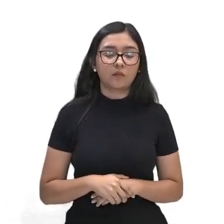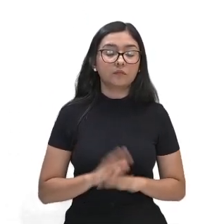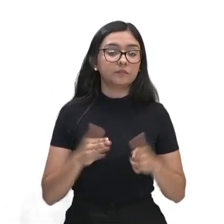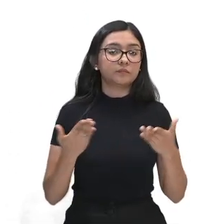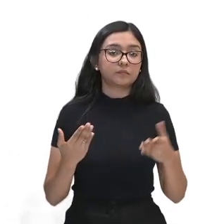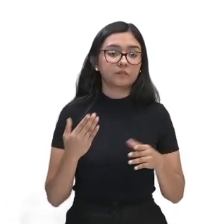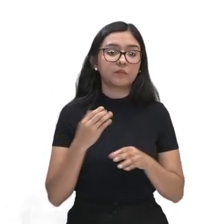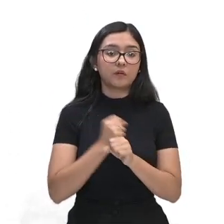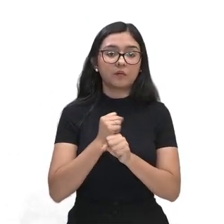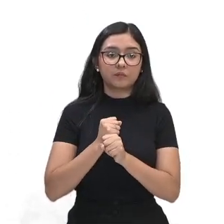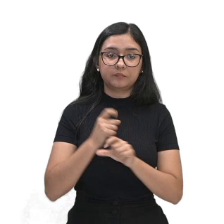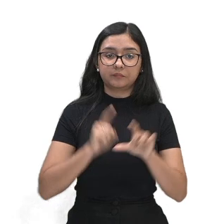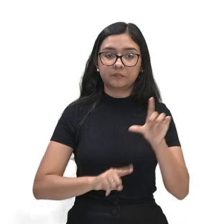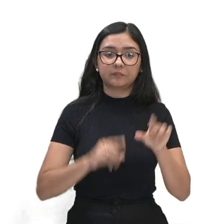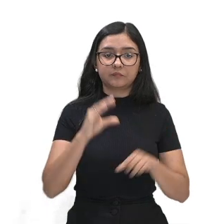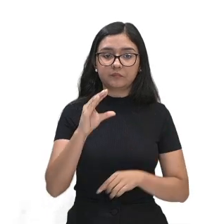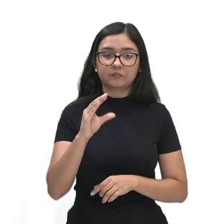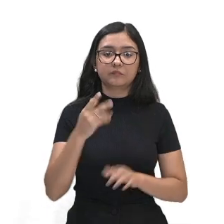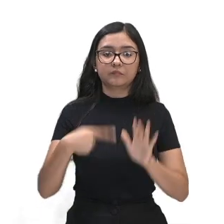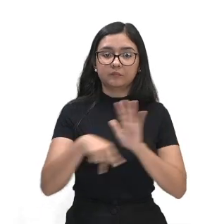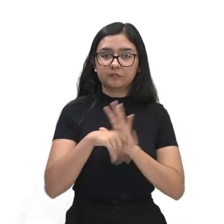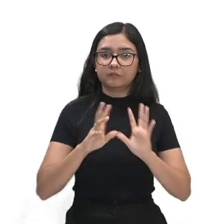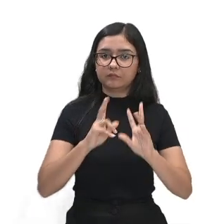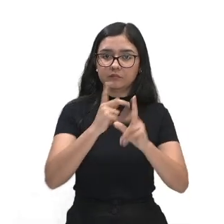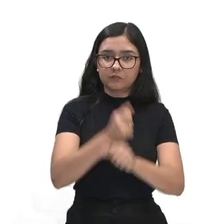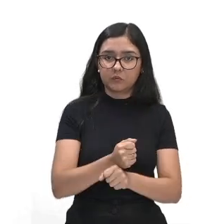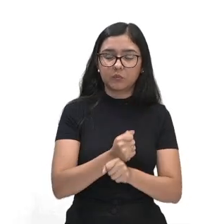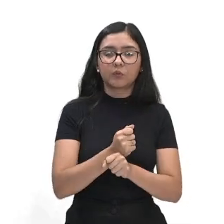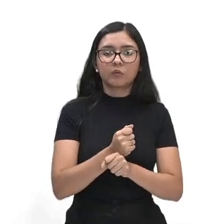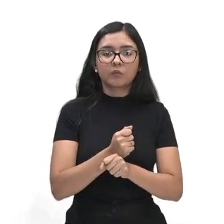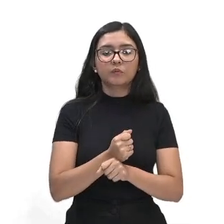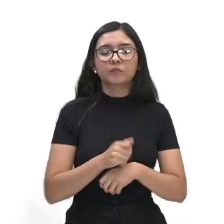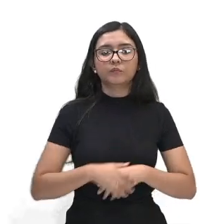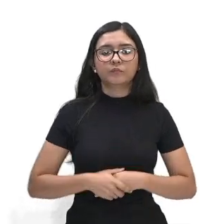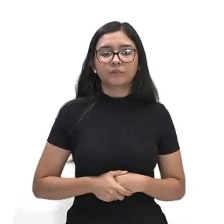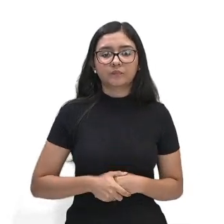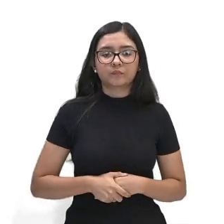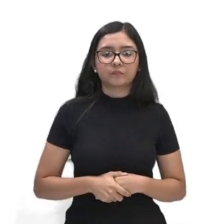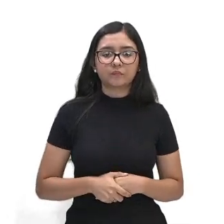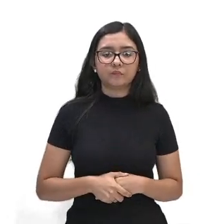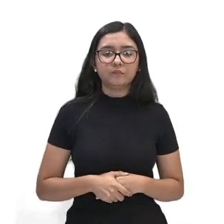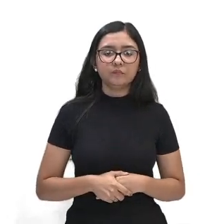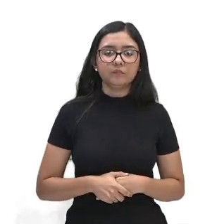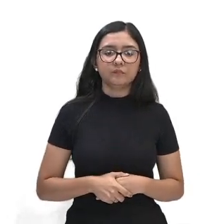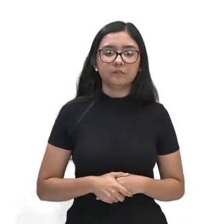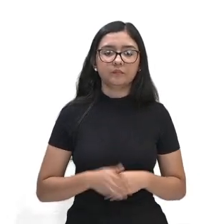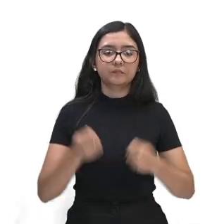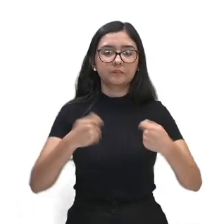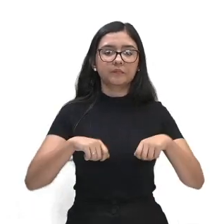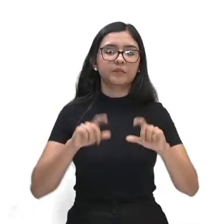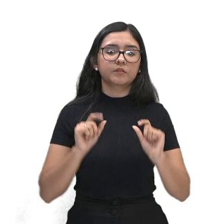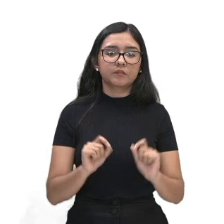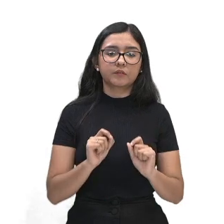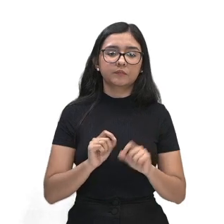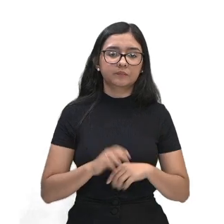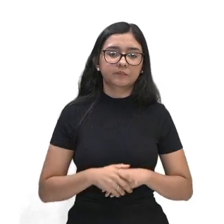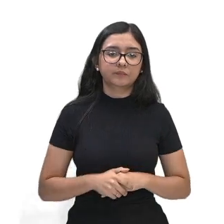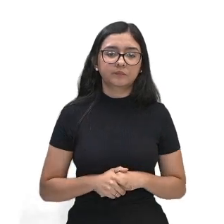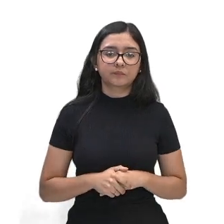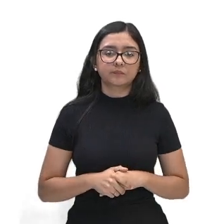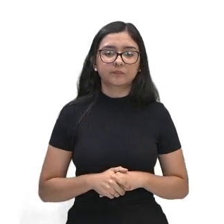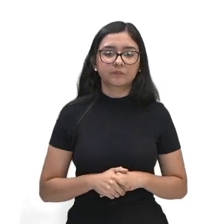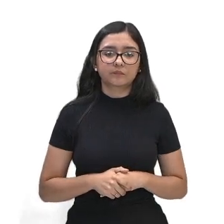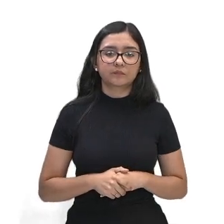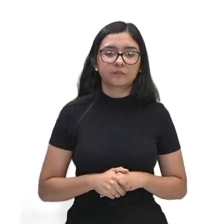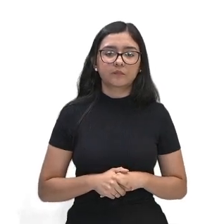calcular a letra C, que é a carga total vai ser a carga